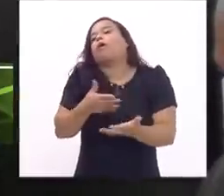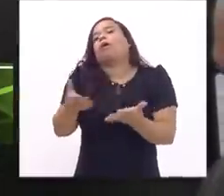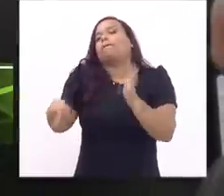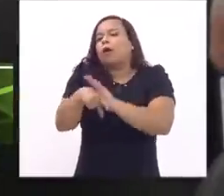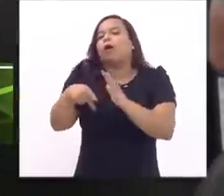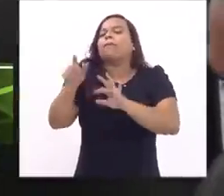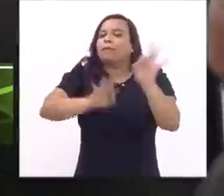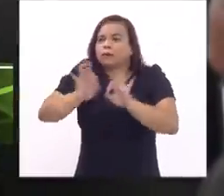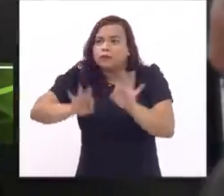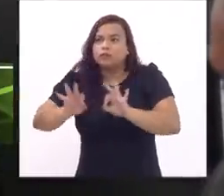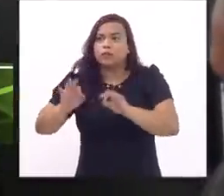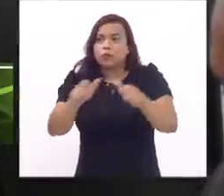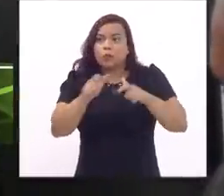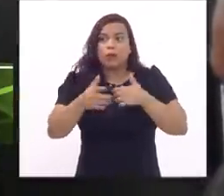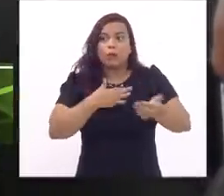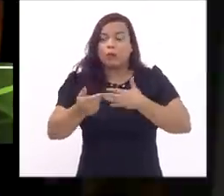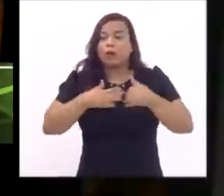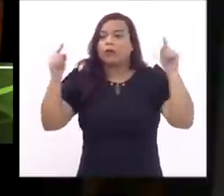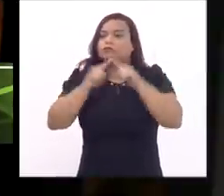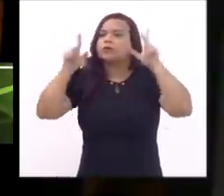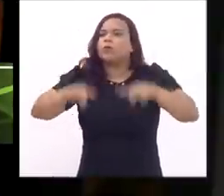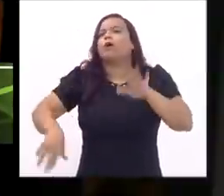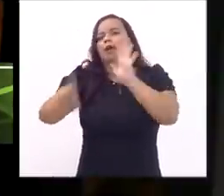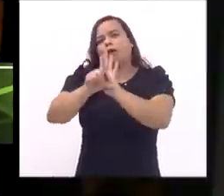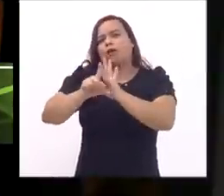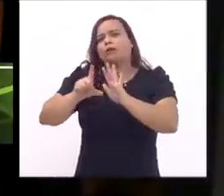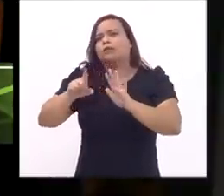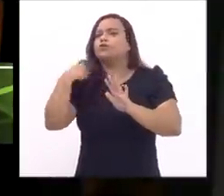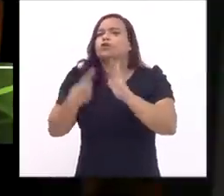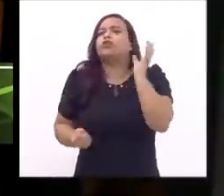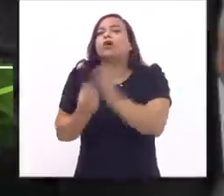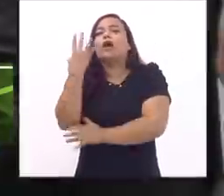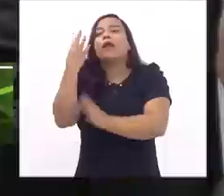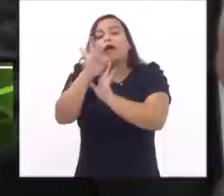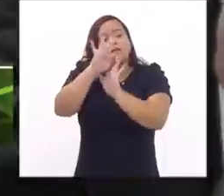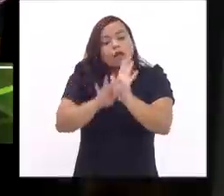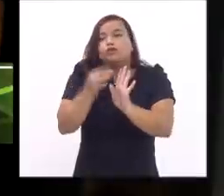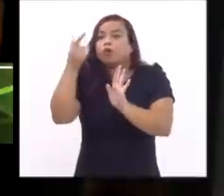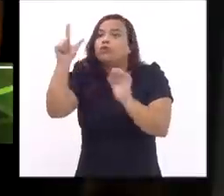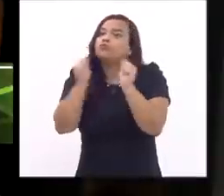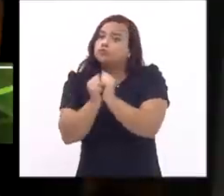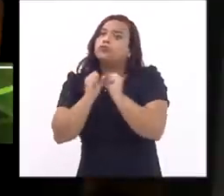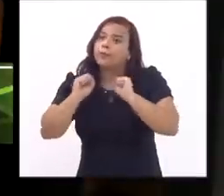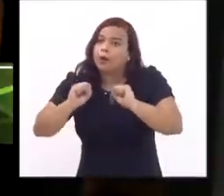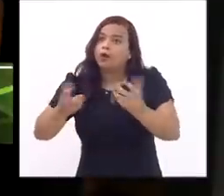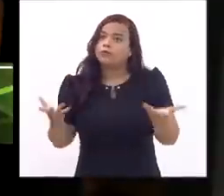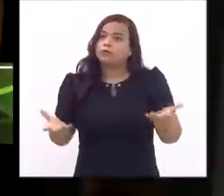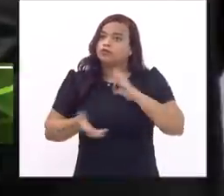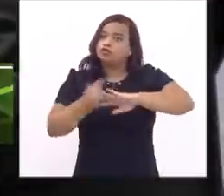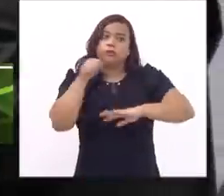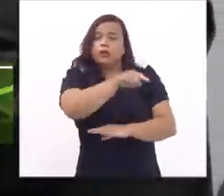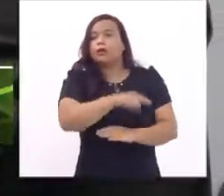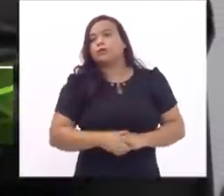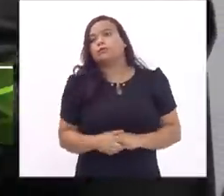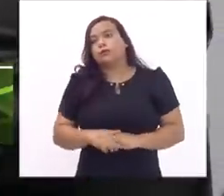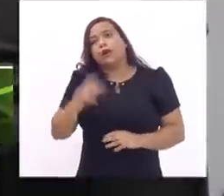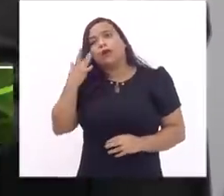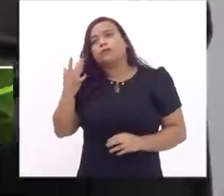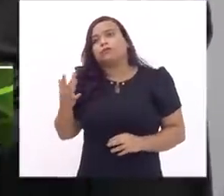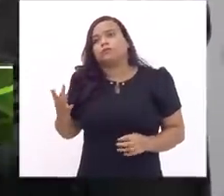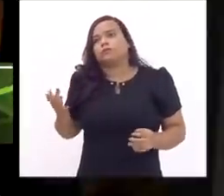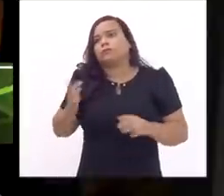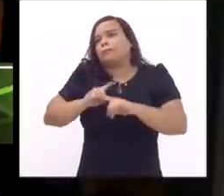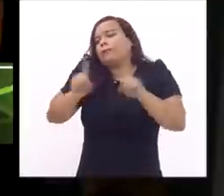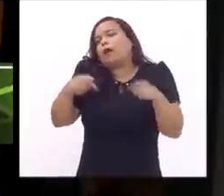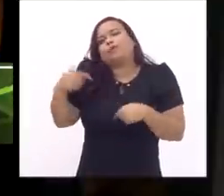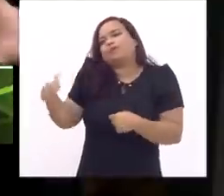lugar, exatamente como diz a lei. Então, por que não construímos juntos um outro texto, tiramos esse de pauta não é... e vamos para um caminho semelhante? Sim, mas eu não tenho esse acordo ainda.